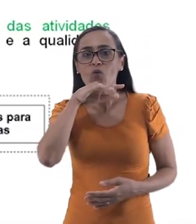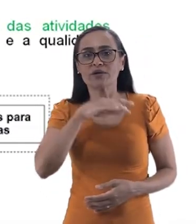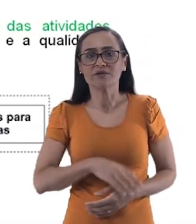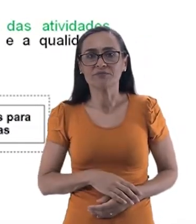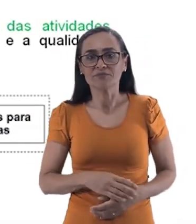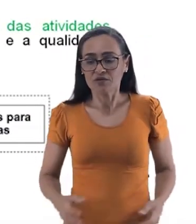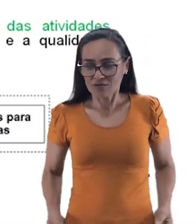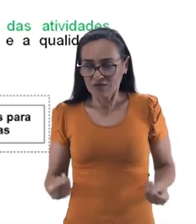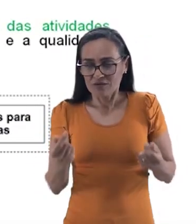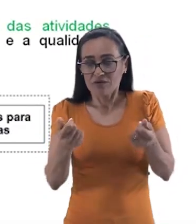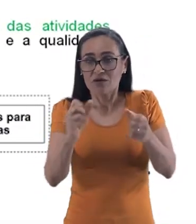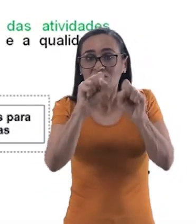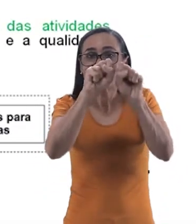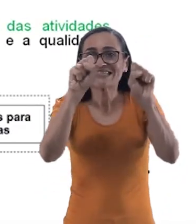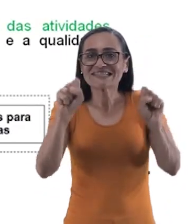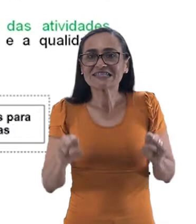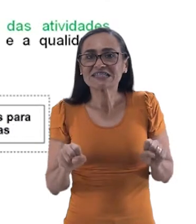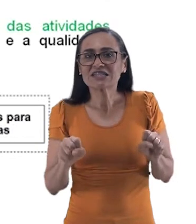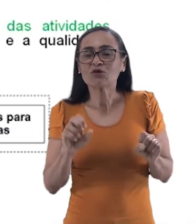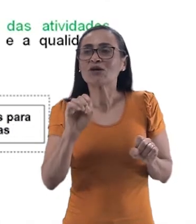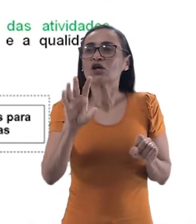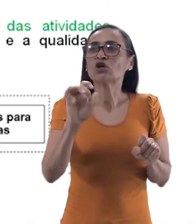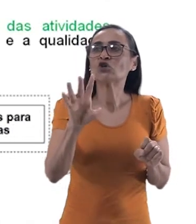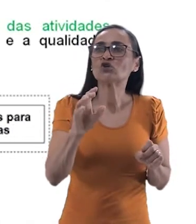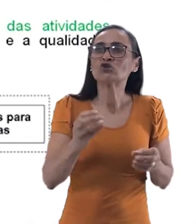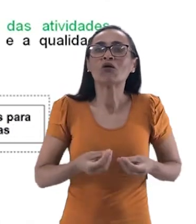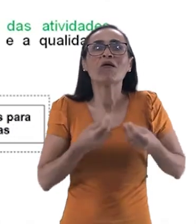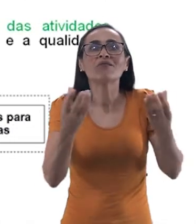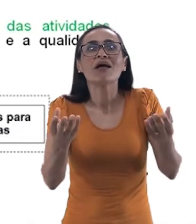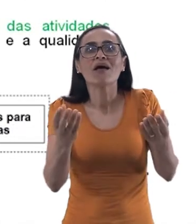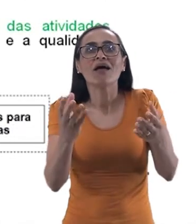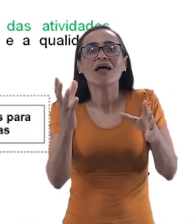Um sistema de custo ele não pode me dar apenas a